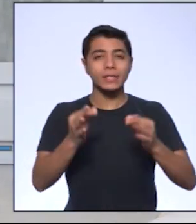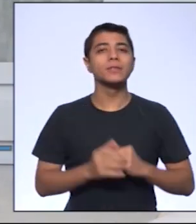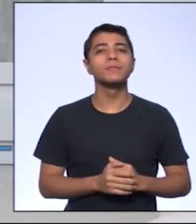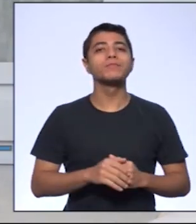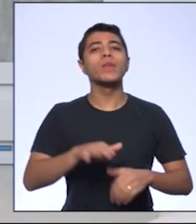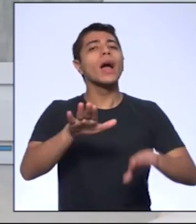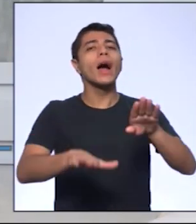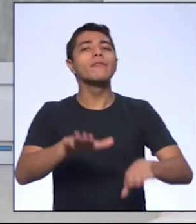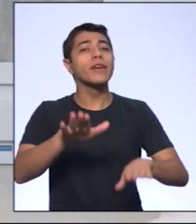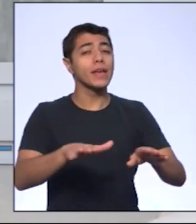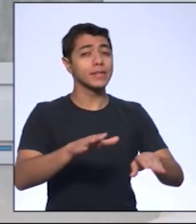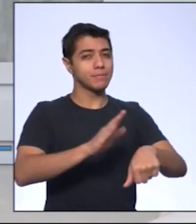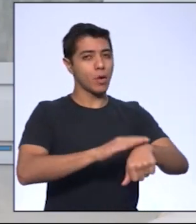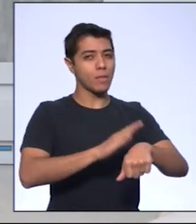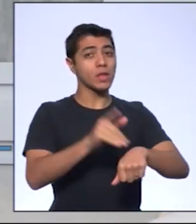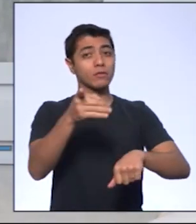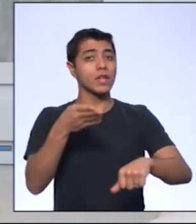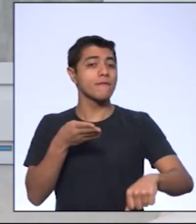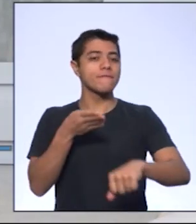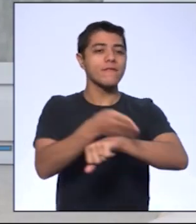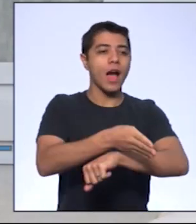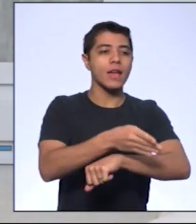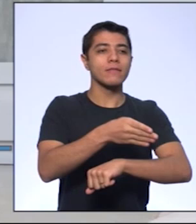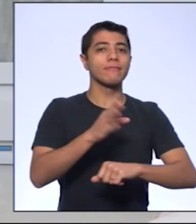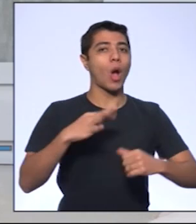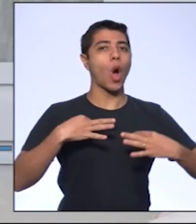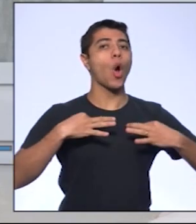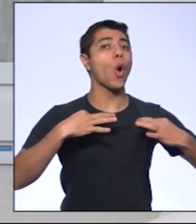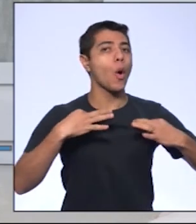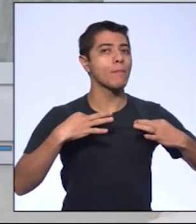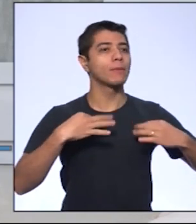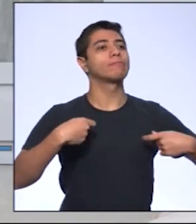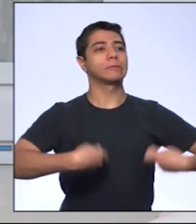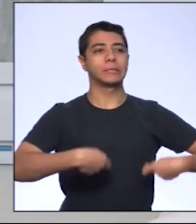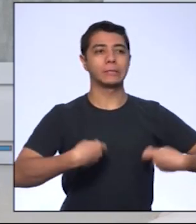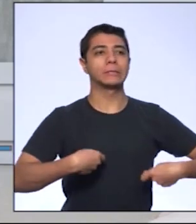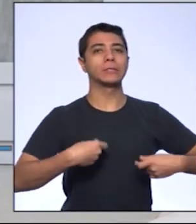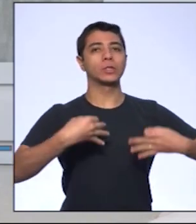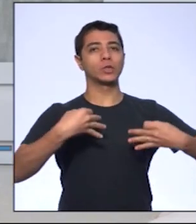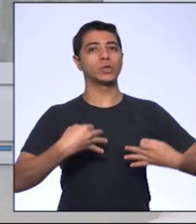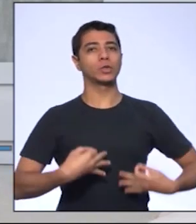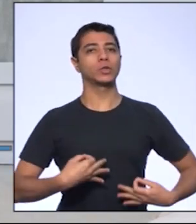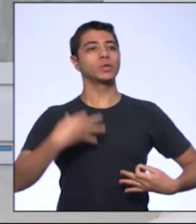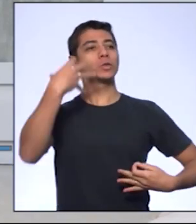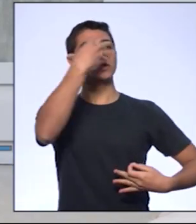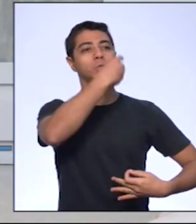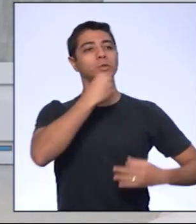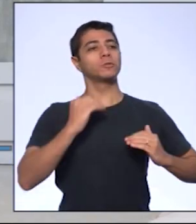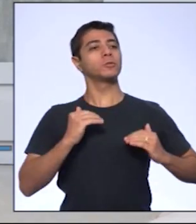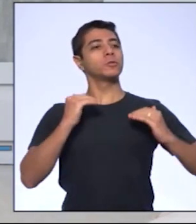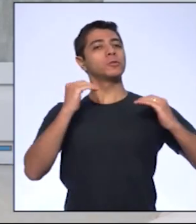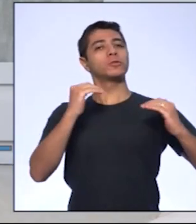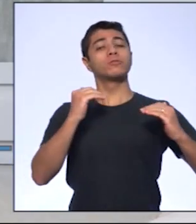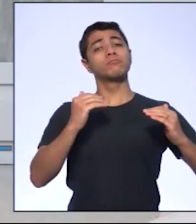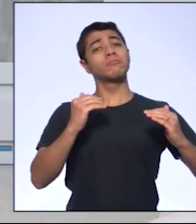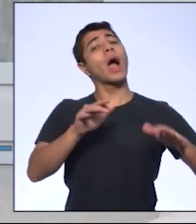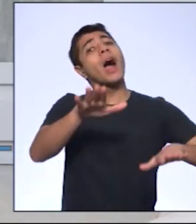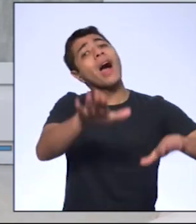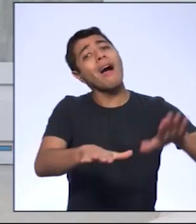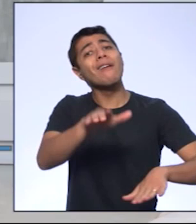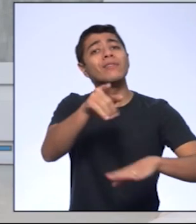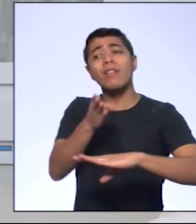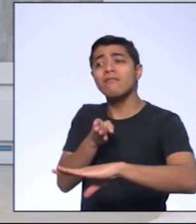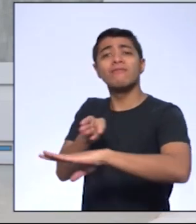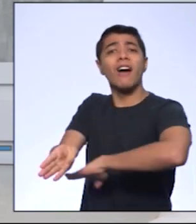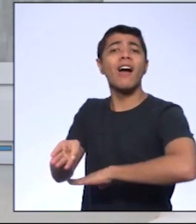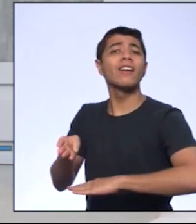usar porque essa situação te exige um grau de formalidade maior. Ou uma roupa menos formal porque você